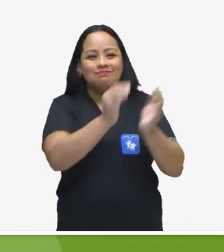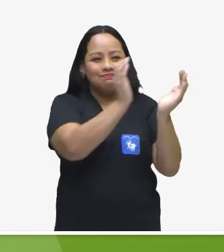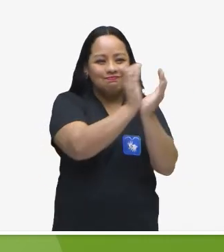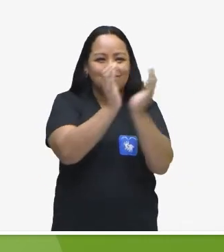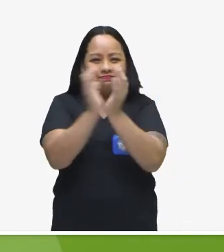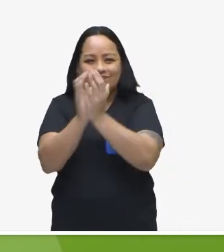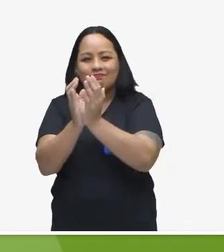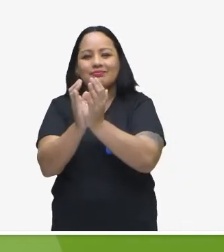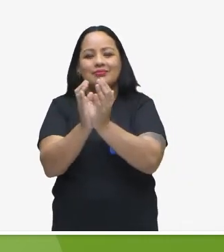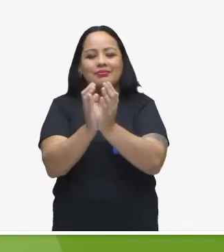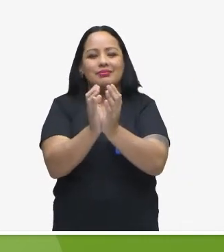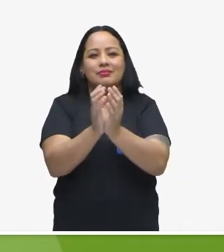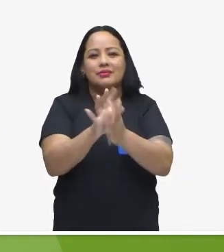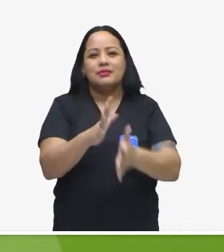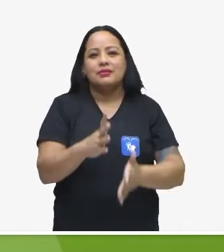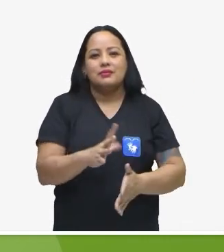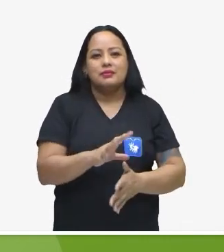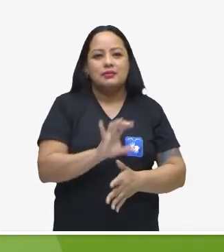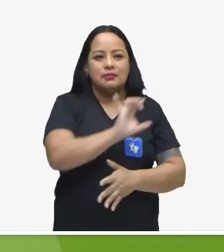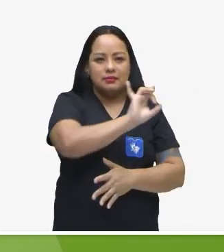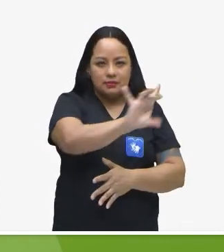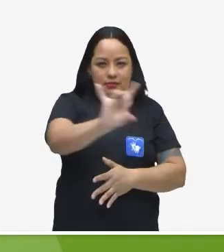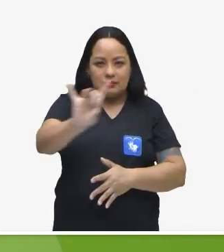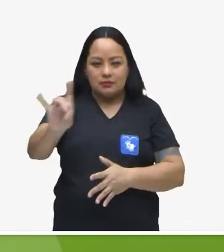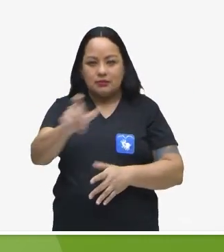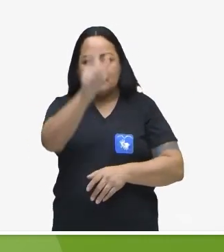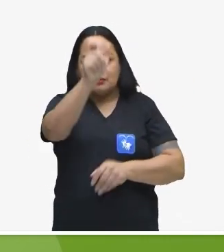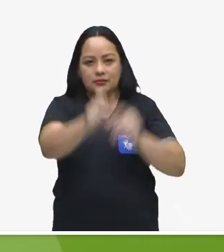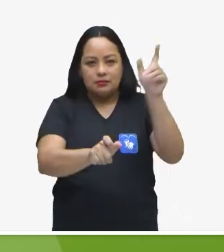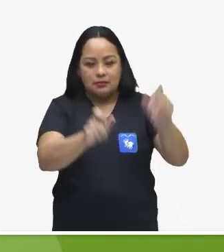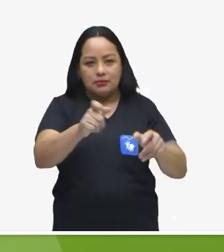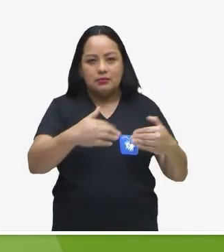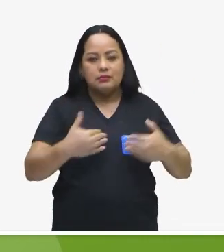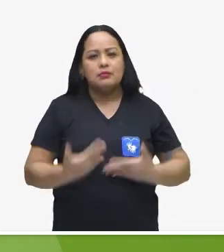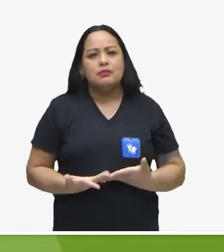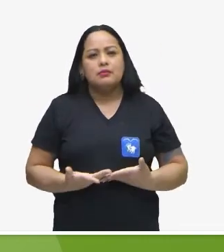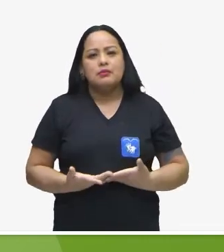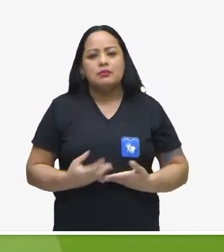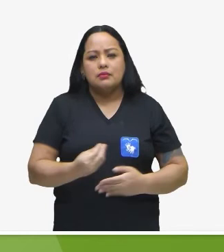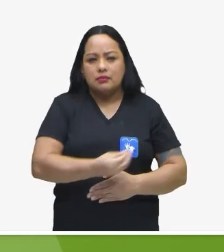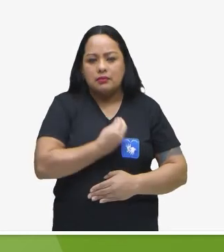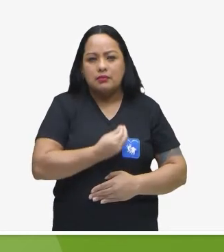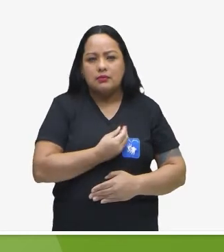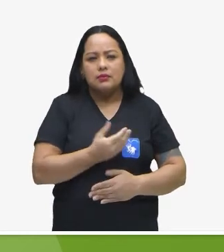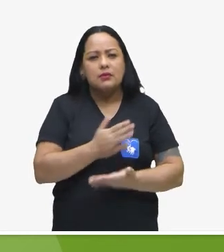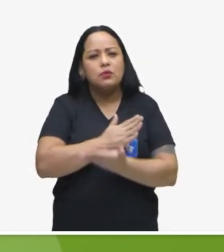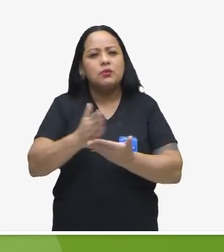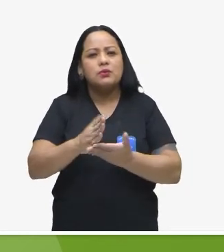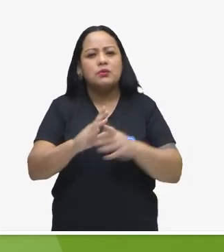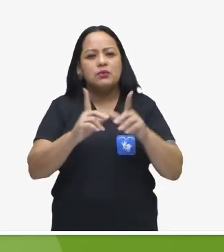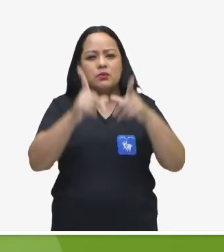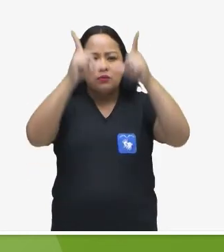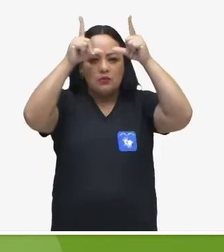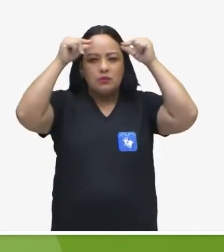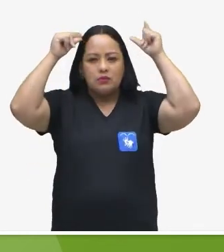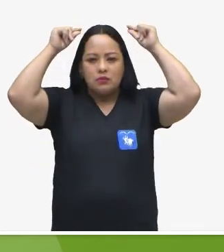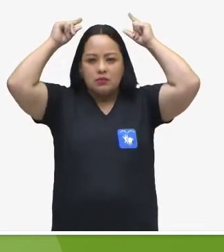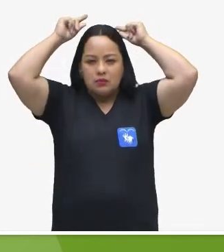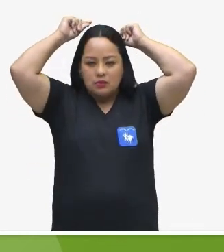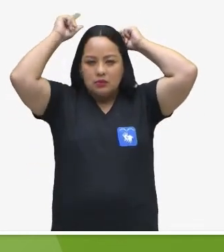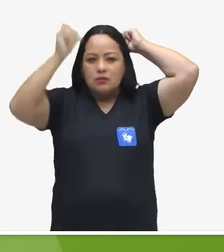plantas, classificação dos seres vivos, começou já na Grécia Antiga, tá? Lá no